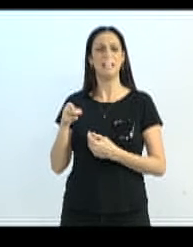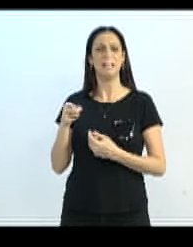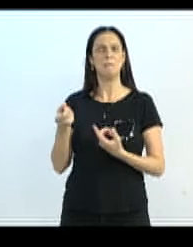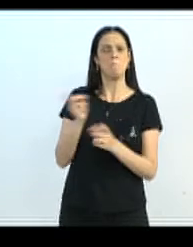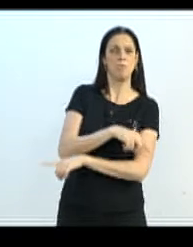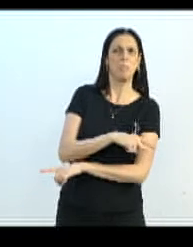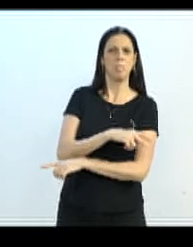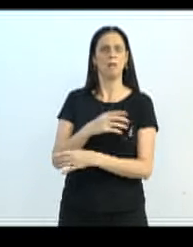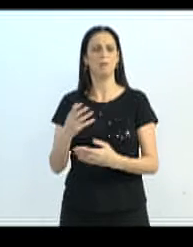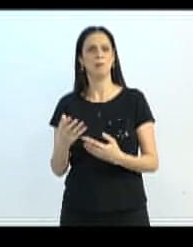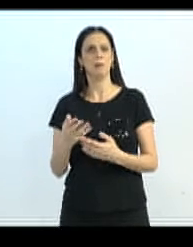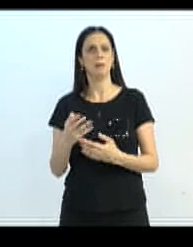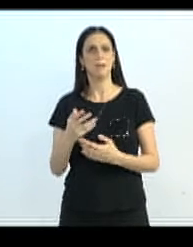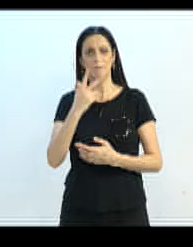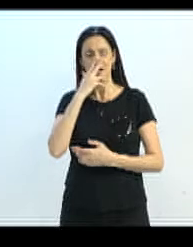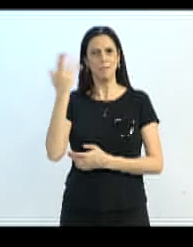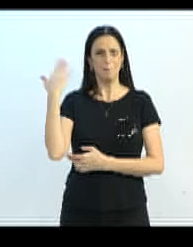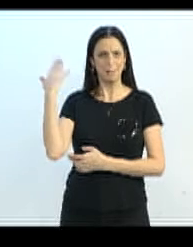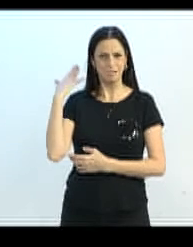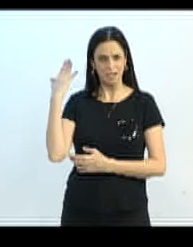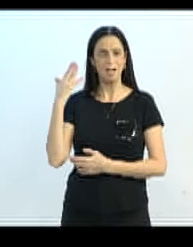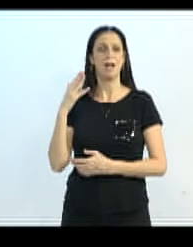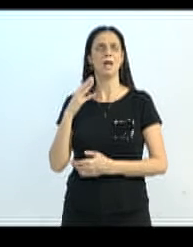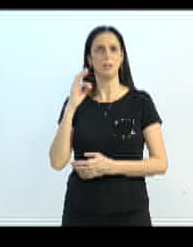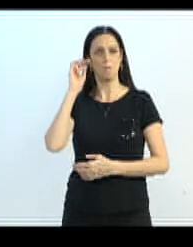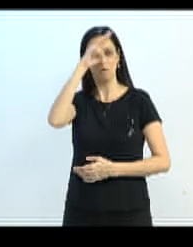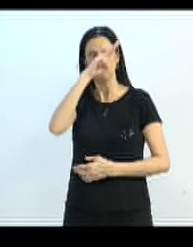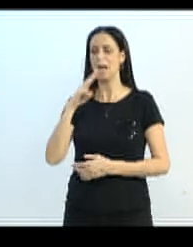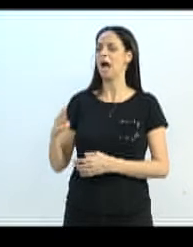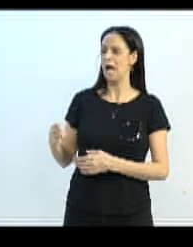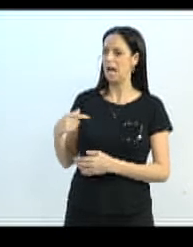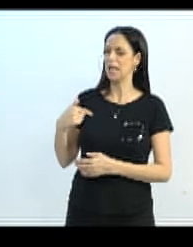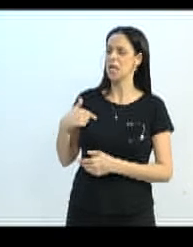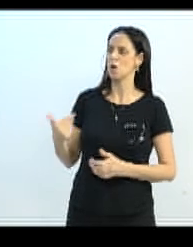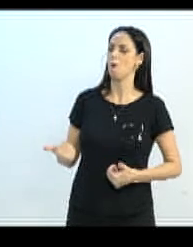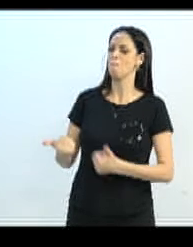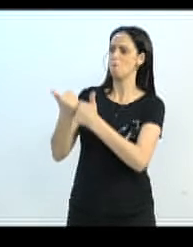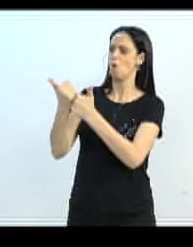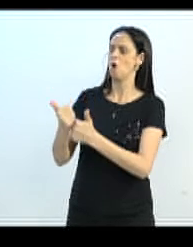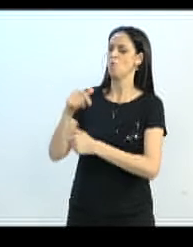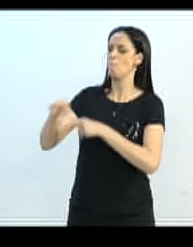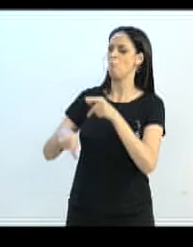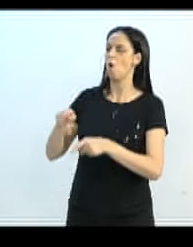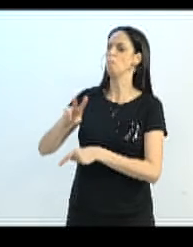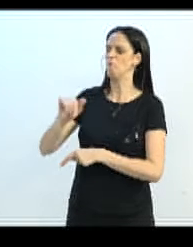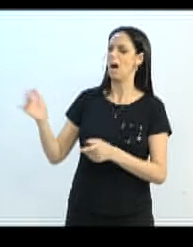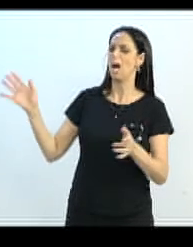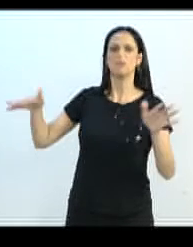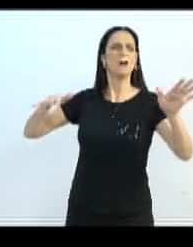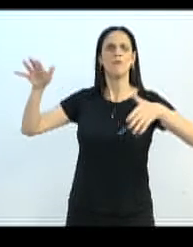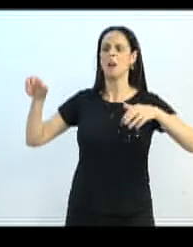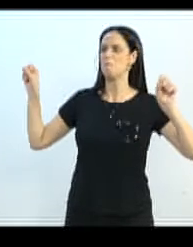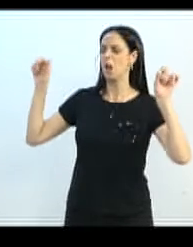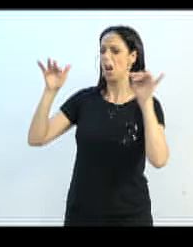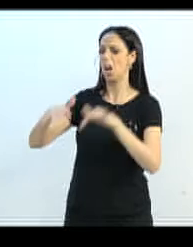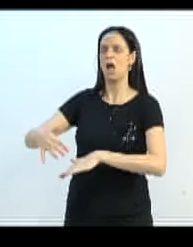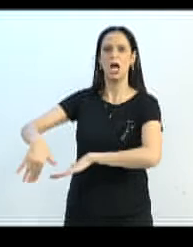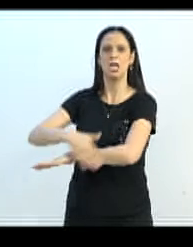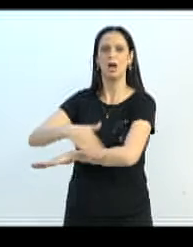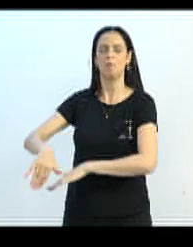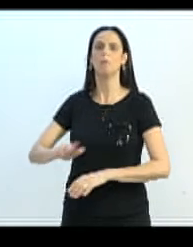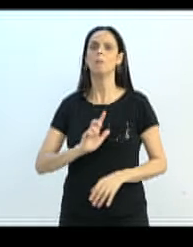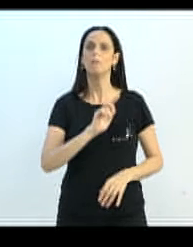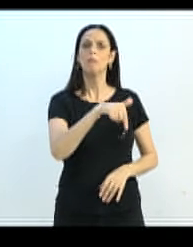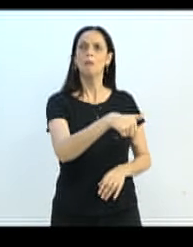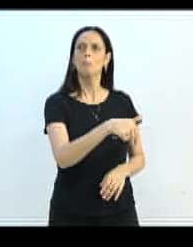ruas contra o STF, contra o Moraes. Está aí, gente, todos os jornais que vocês quiserem ver. E olha que o Temer